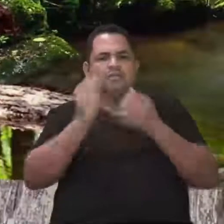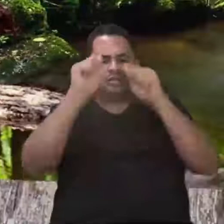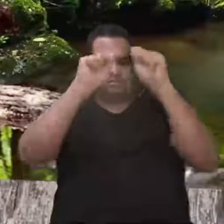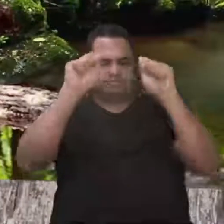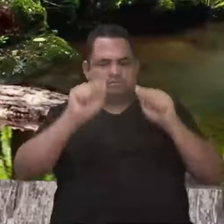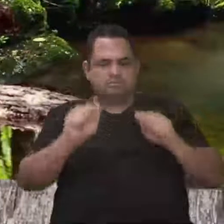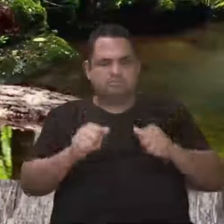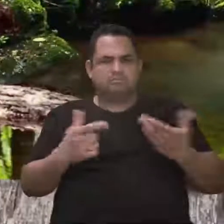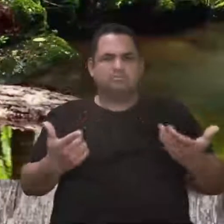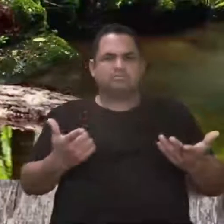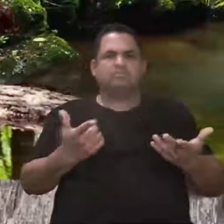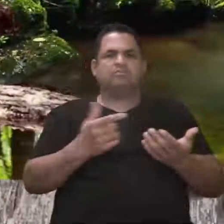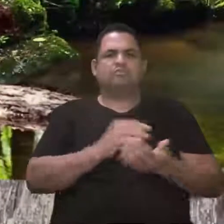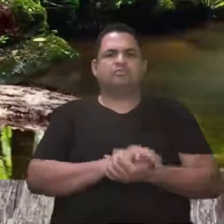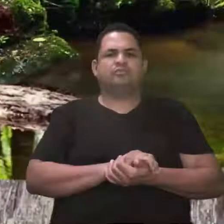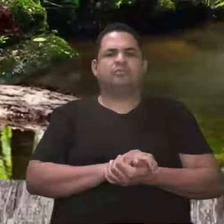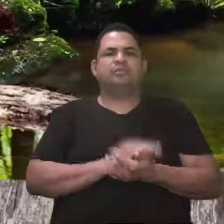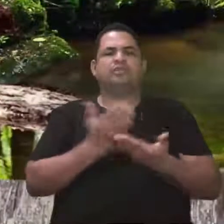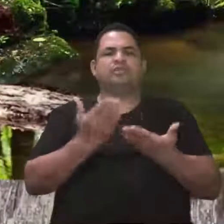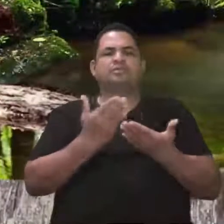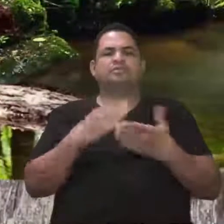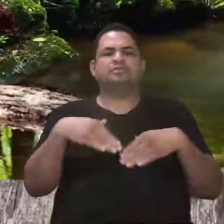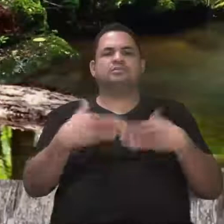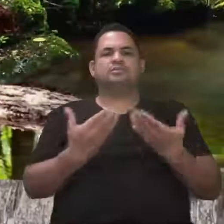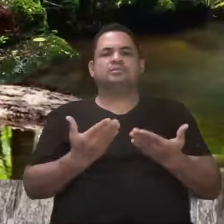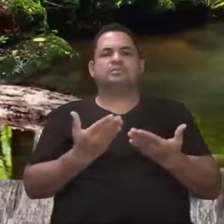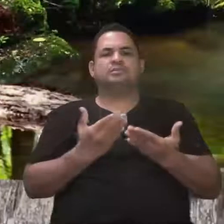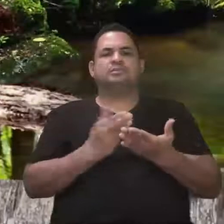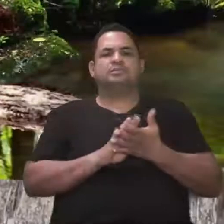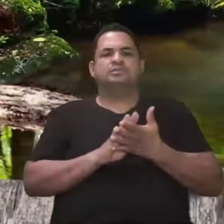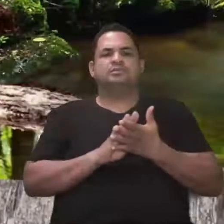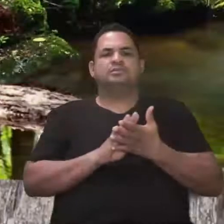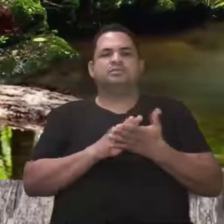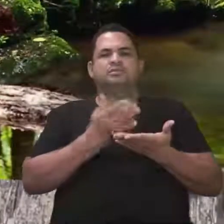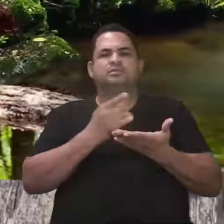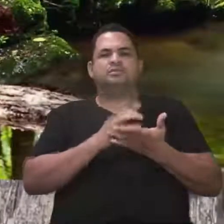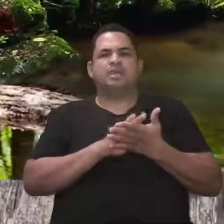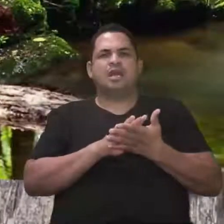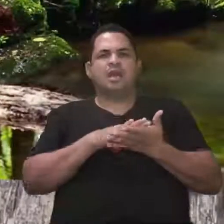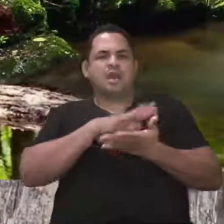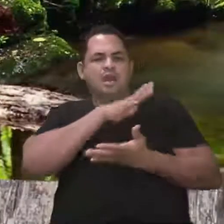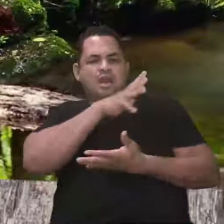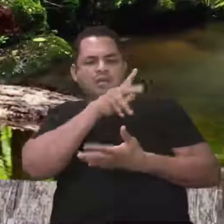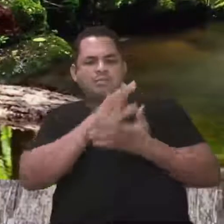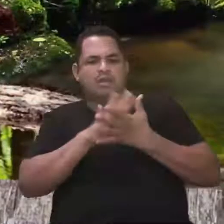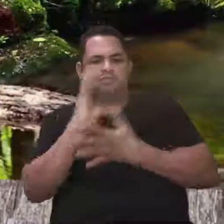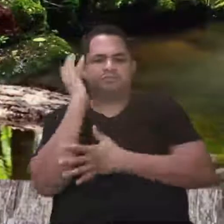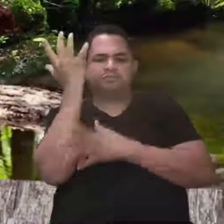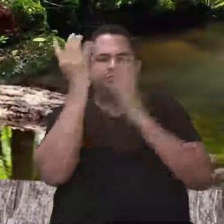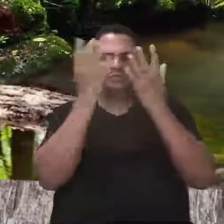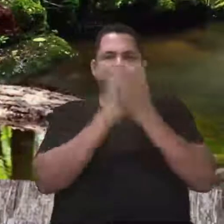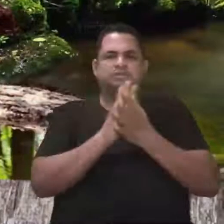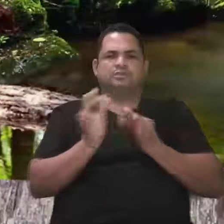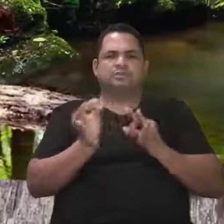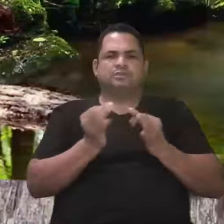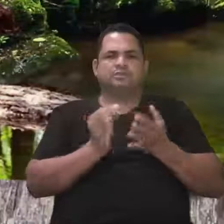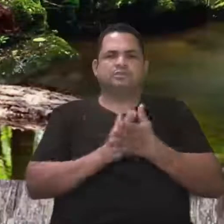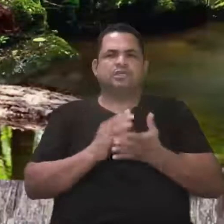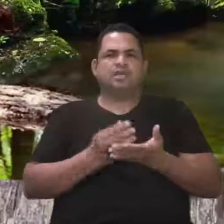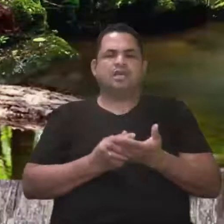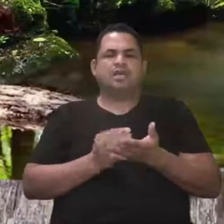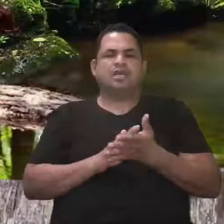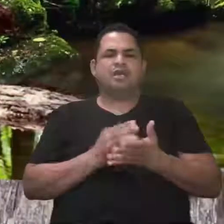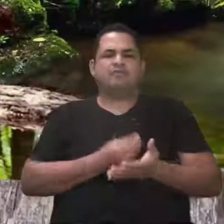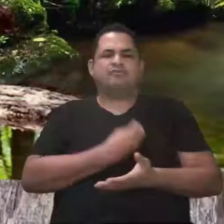as marcas, né, de registros tanto de animais quanto de vegetais, organismos que viveram